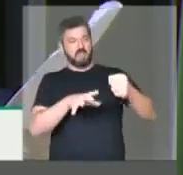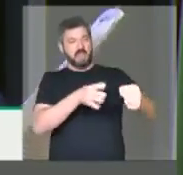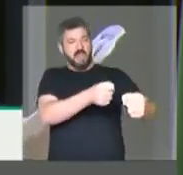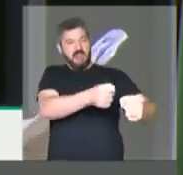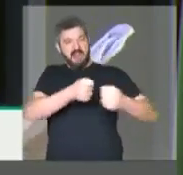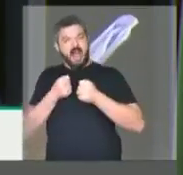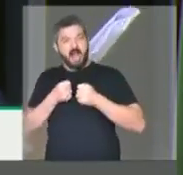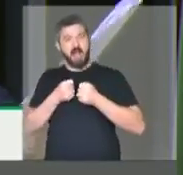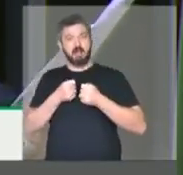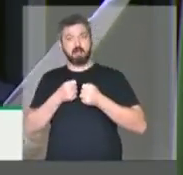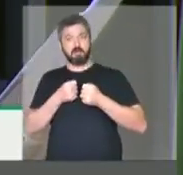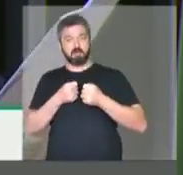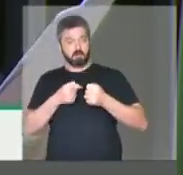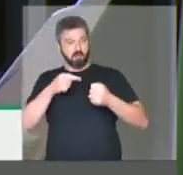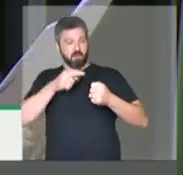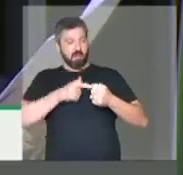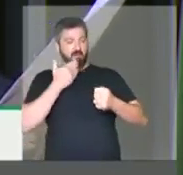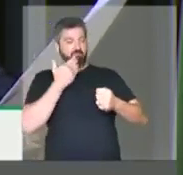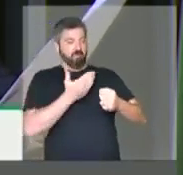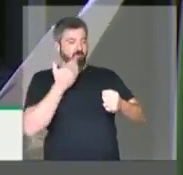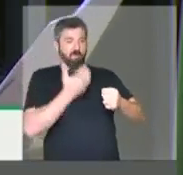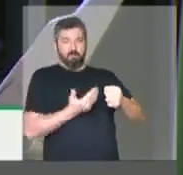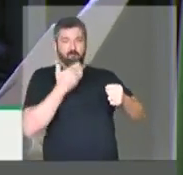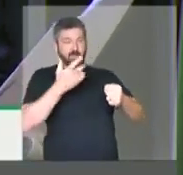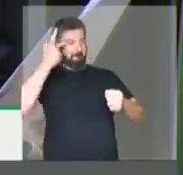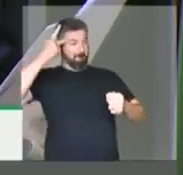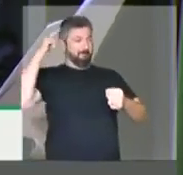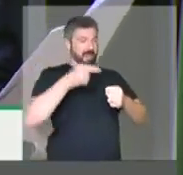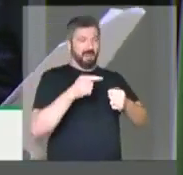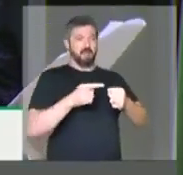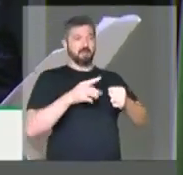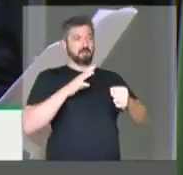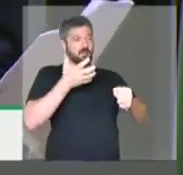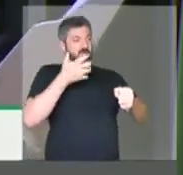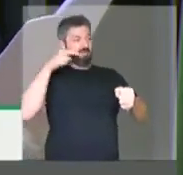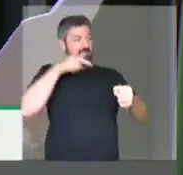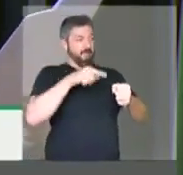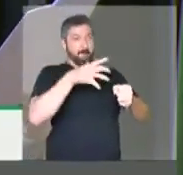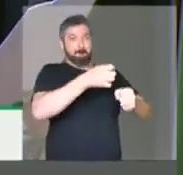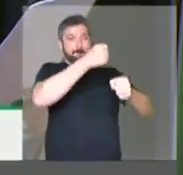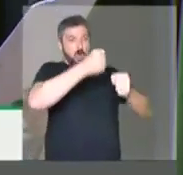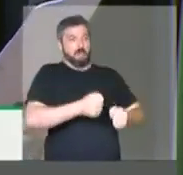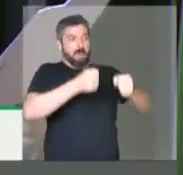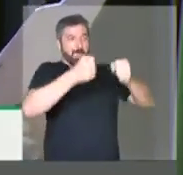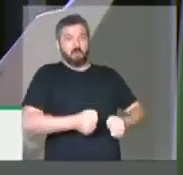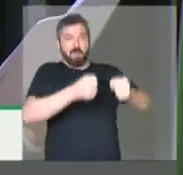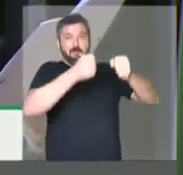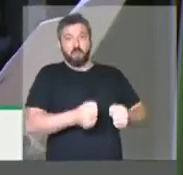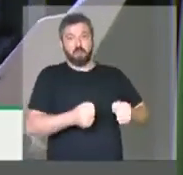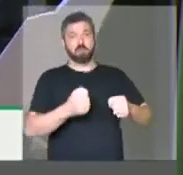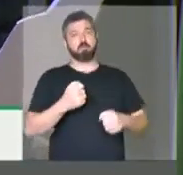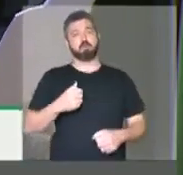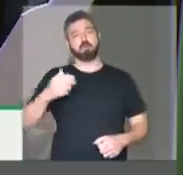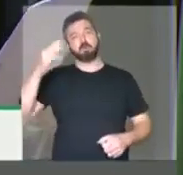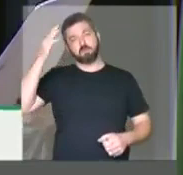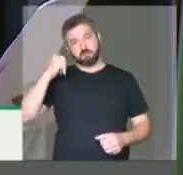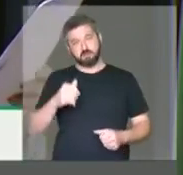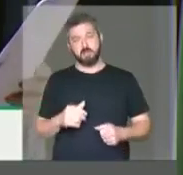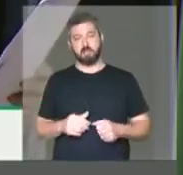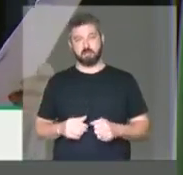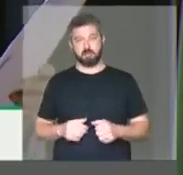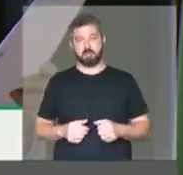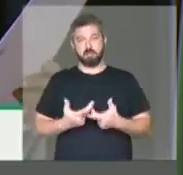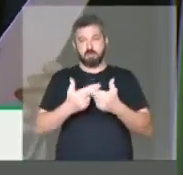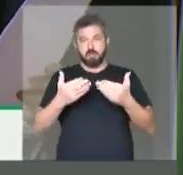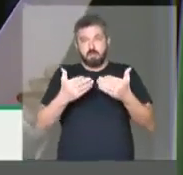poder. Tudo por ele, tudo para ele e a pretexto dele o poder. Eu sei que